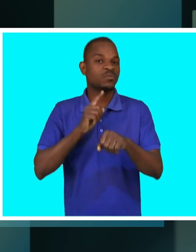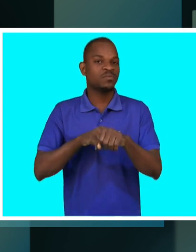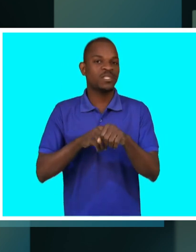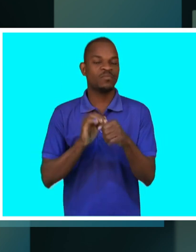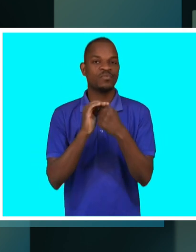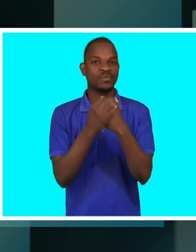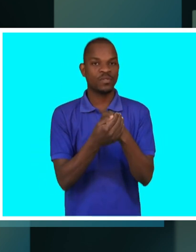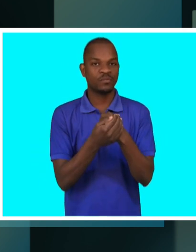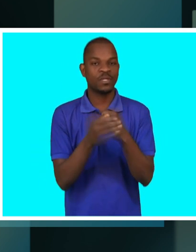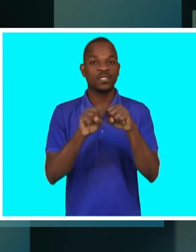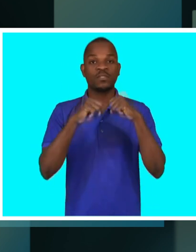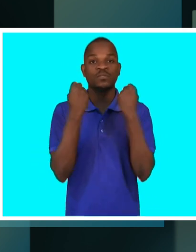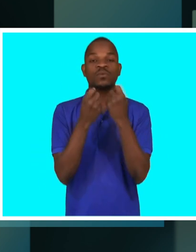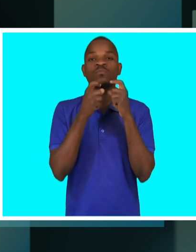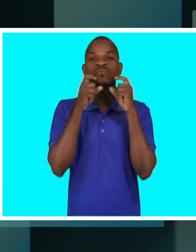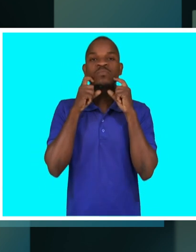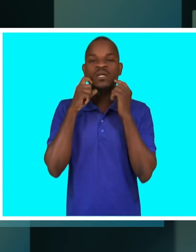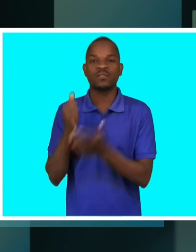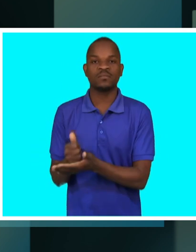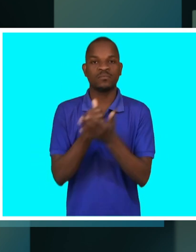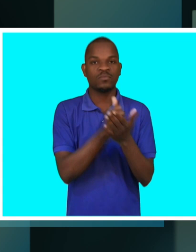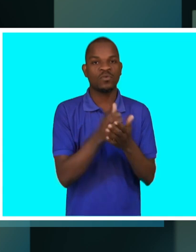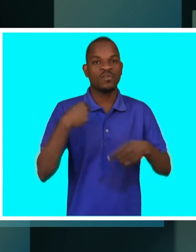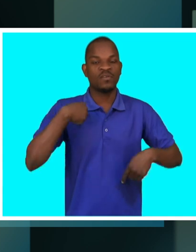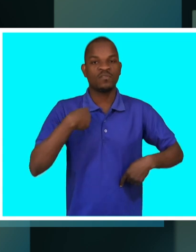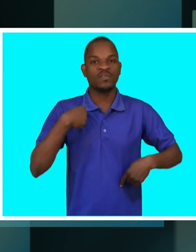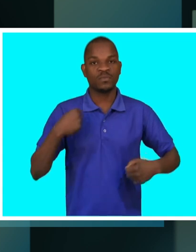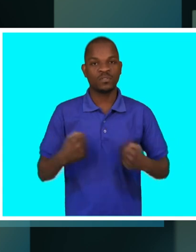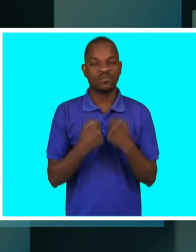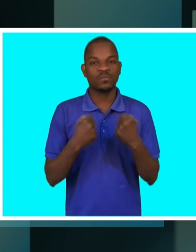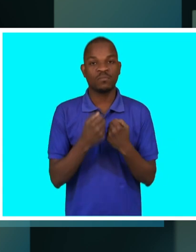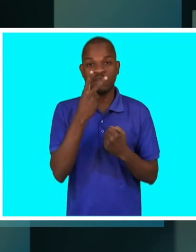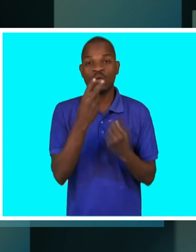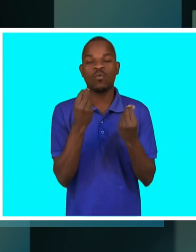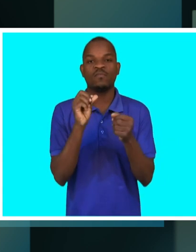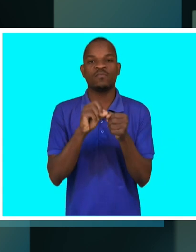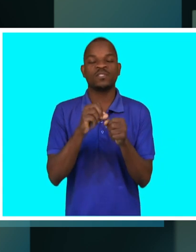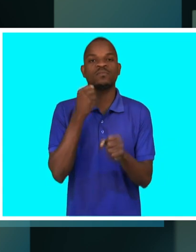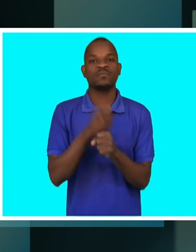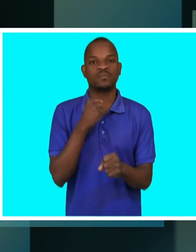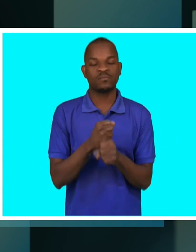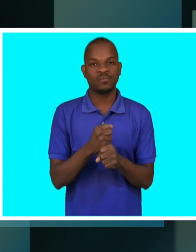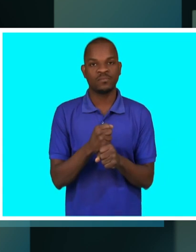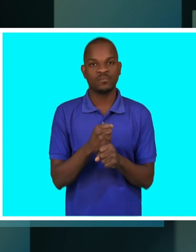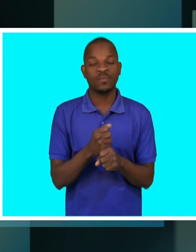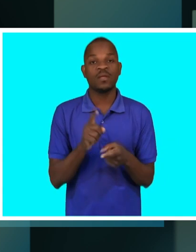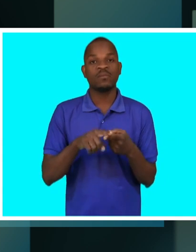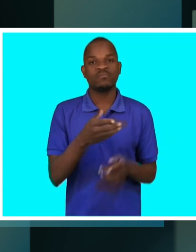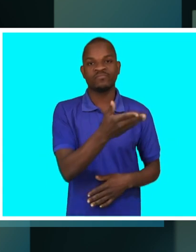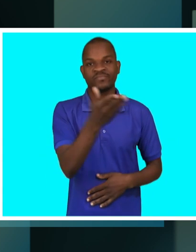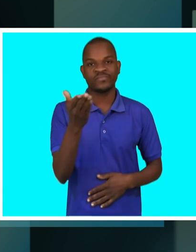Momento de Segurança da Amovir, para acompanhar, sobretudo, como tem trabalhado neste projeto.